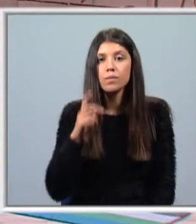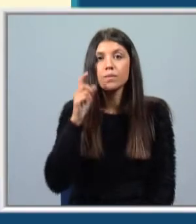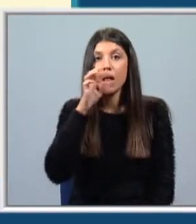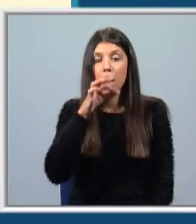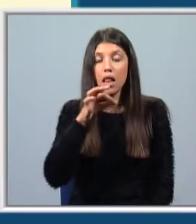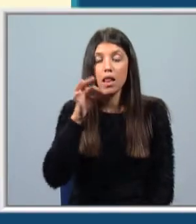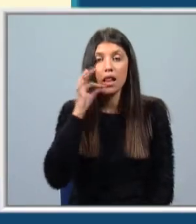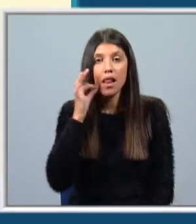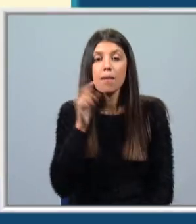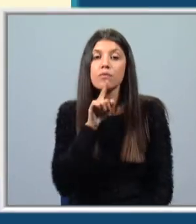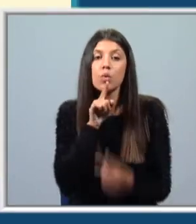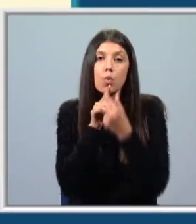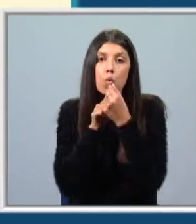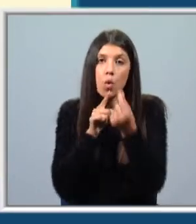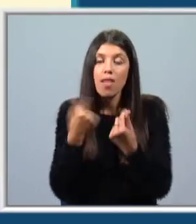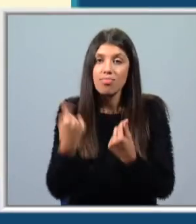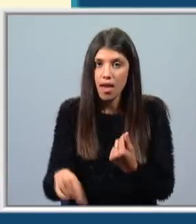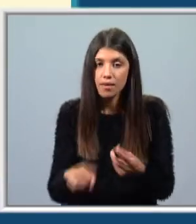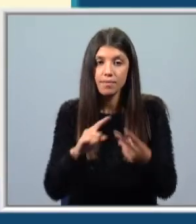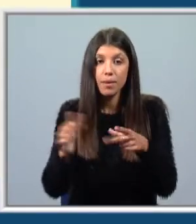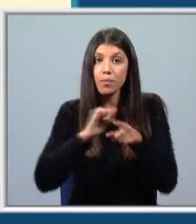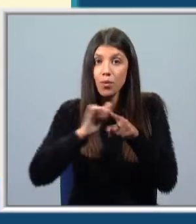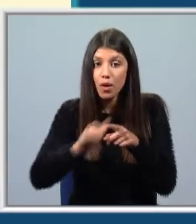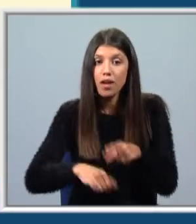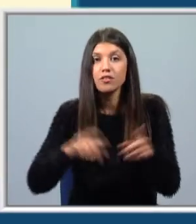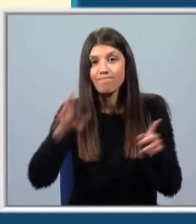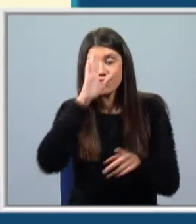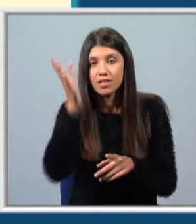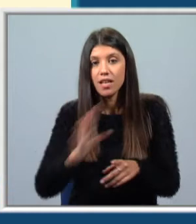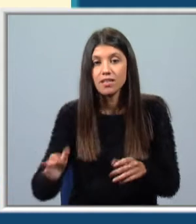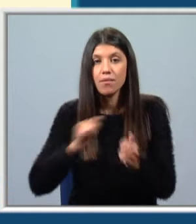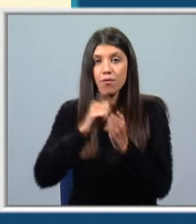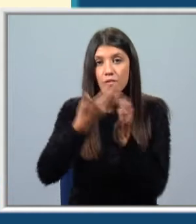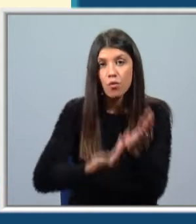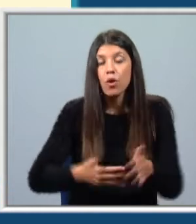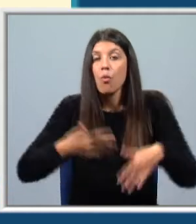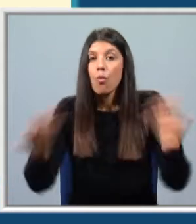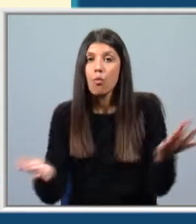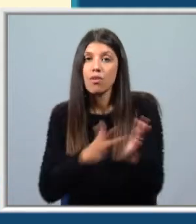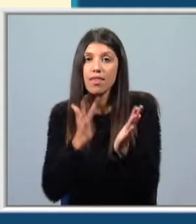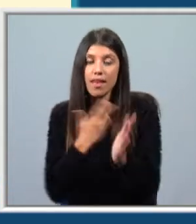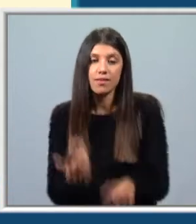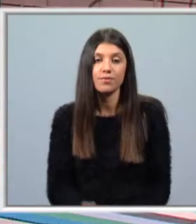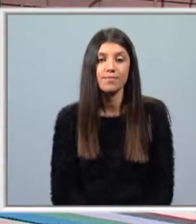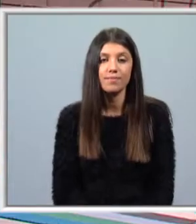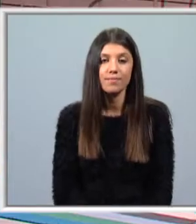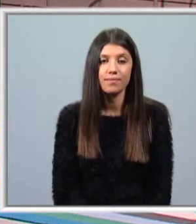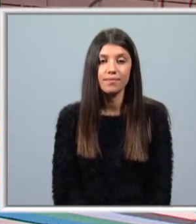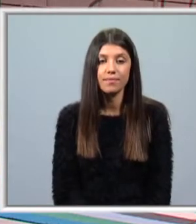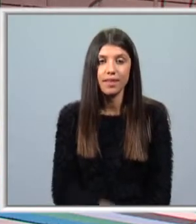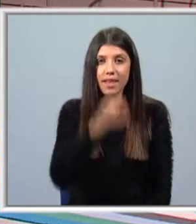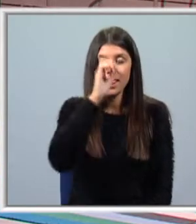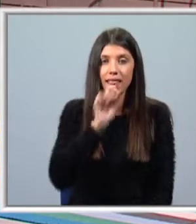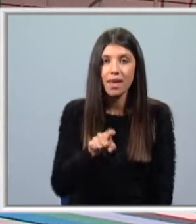lápis bem afiado, a borracha e, já sabes, a nossa folha ou caderno. Recordam-se que